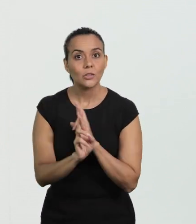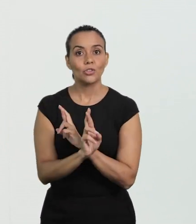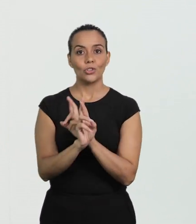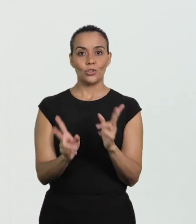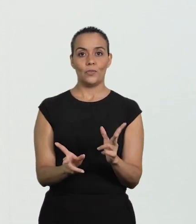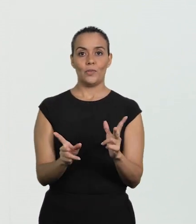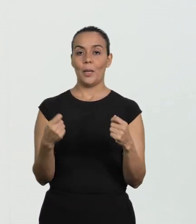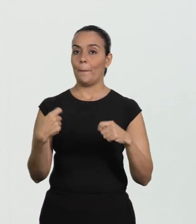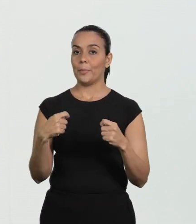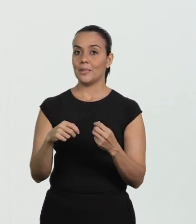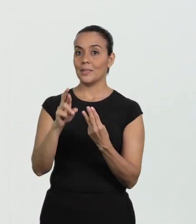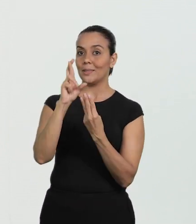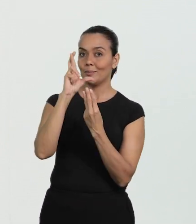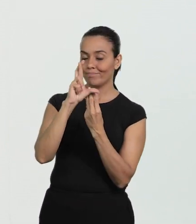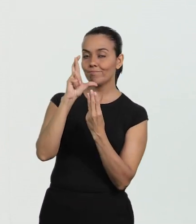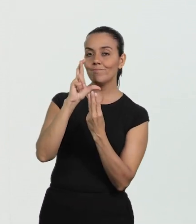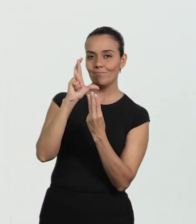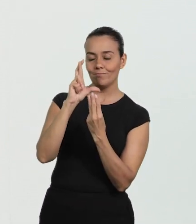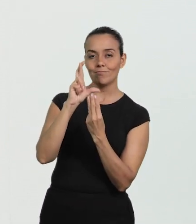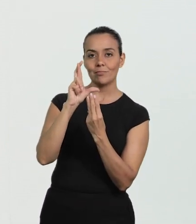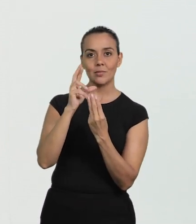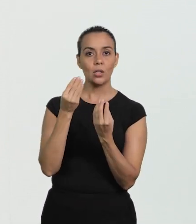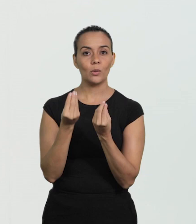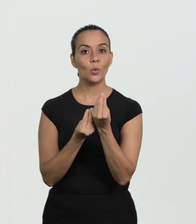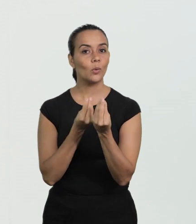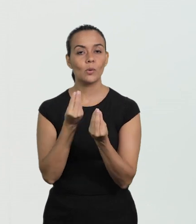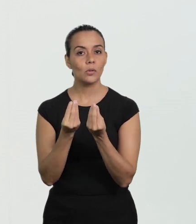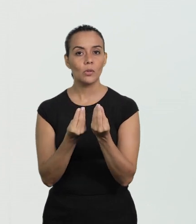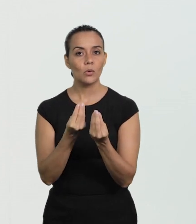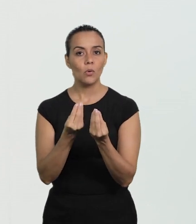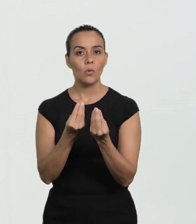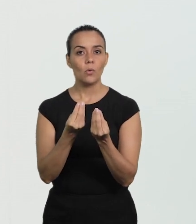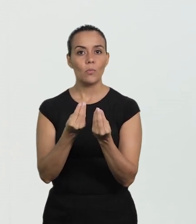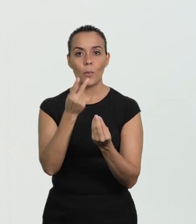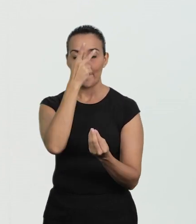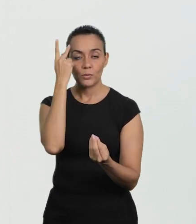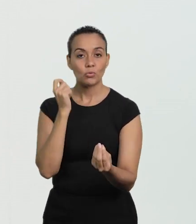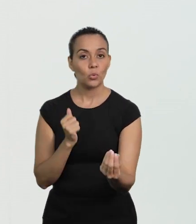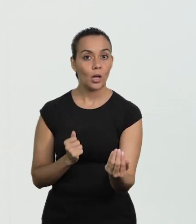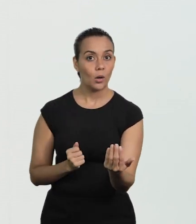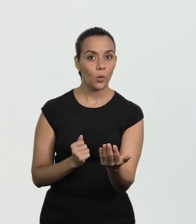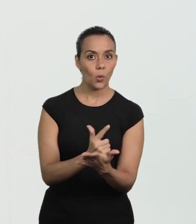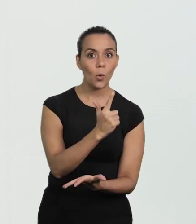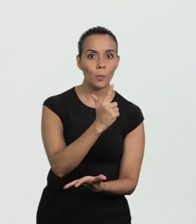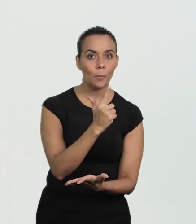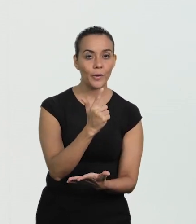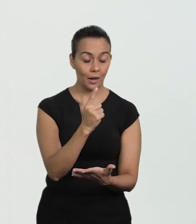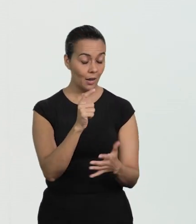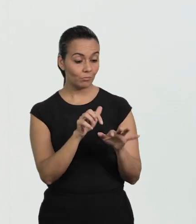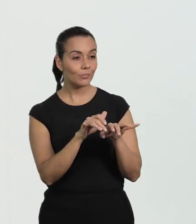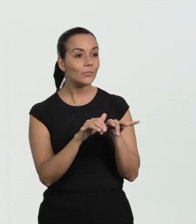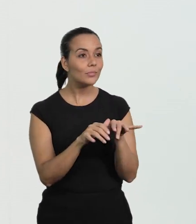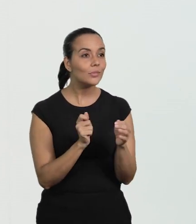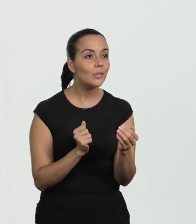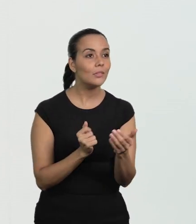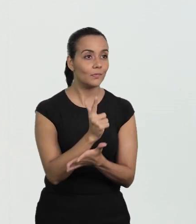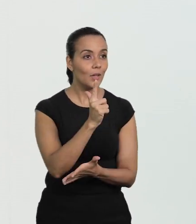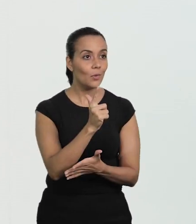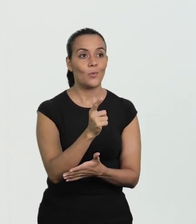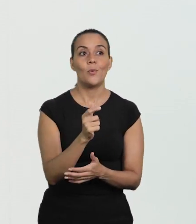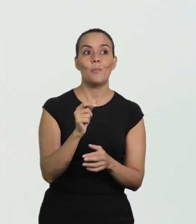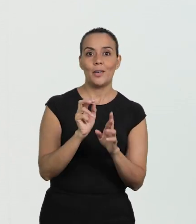precisa democratizar a possibilidade de que vários consumidores possam acessar e consumir essa moda mais diversa,